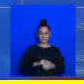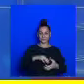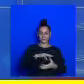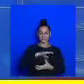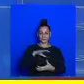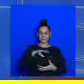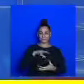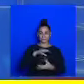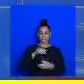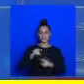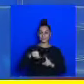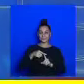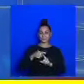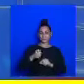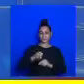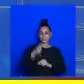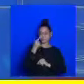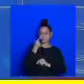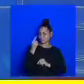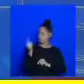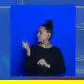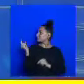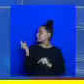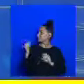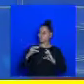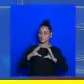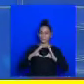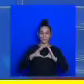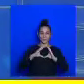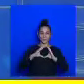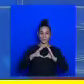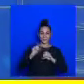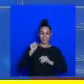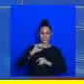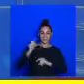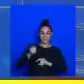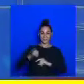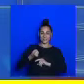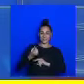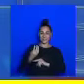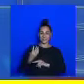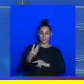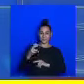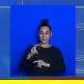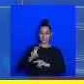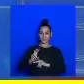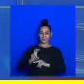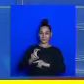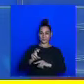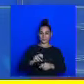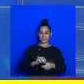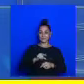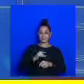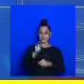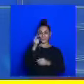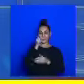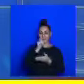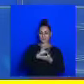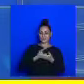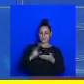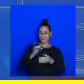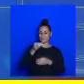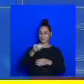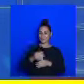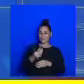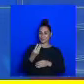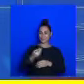O globo girando, mais um número chegando, bola azul, 45. Azul, número 45. Você ganha a partir de